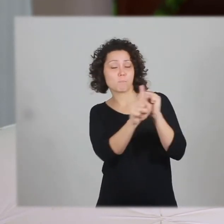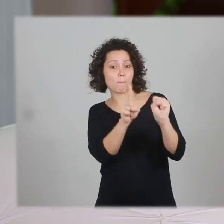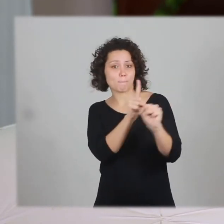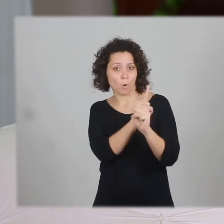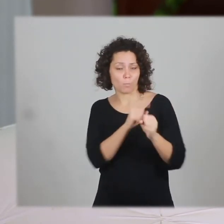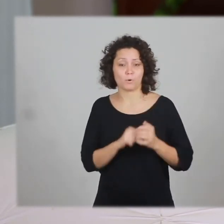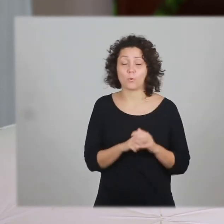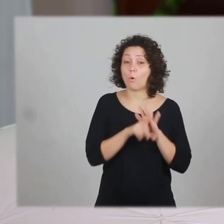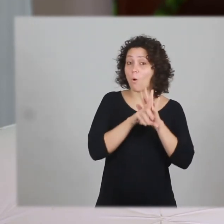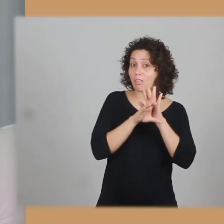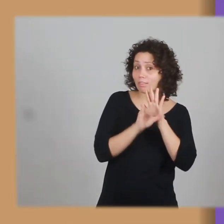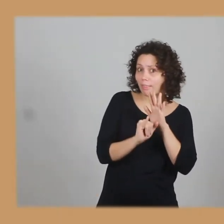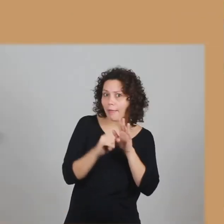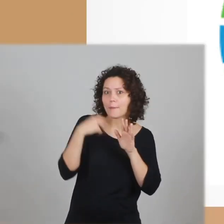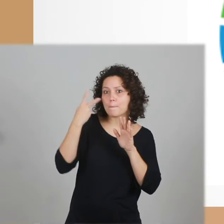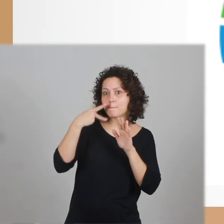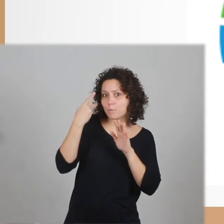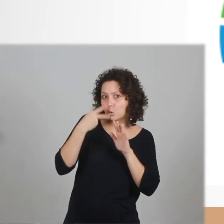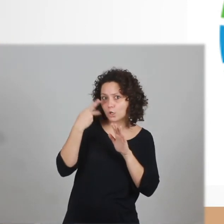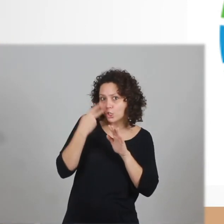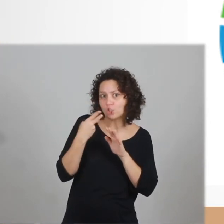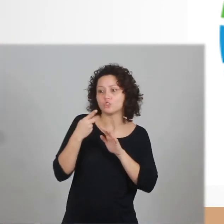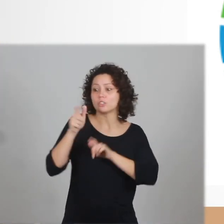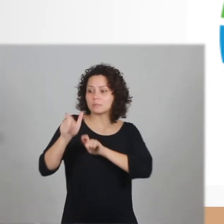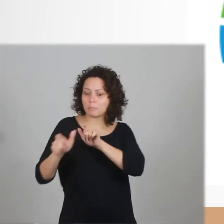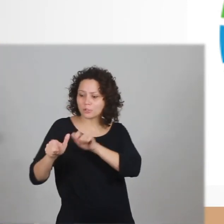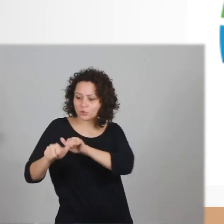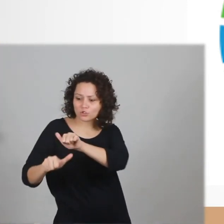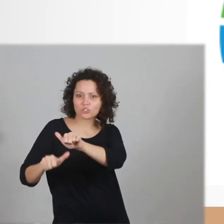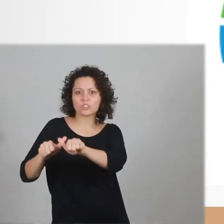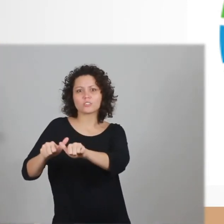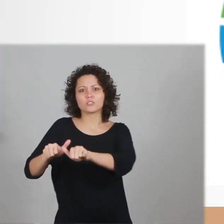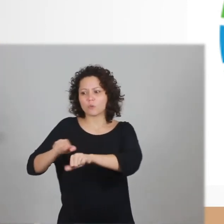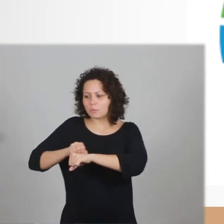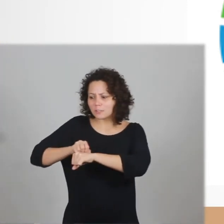fomentar a atuação do poder público. Várias